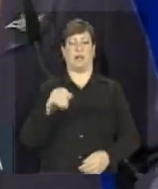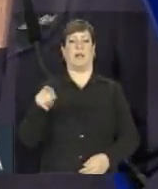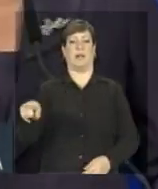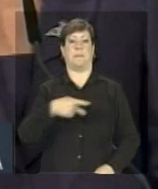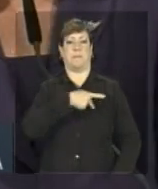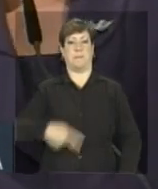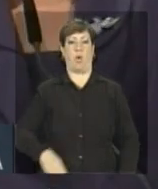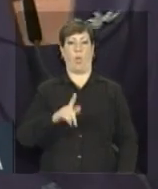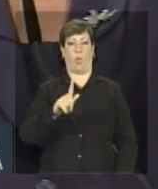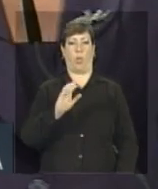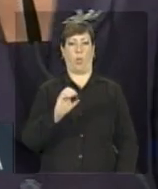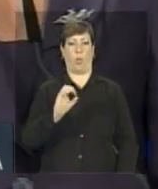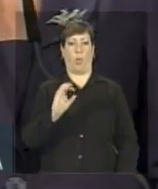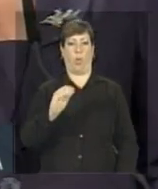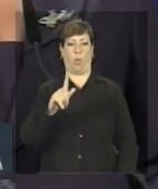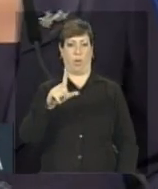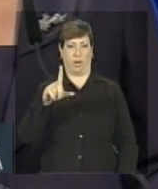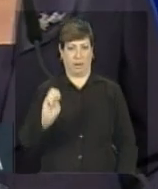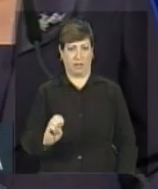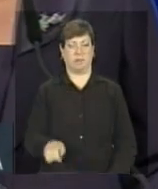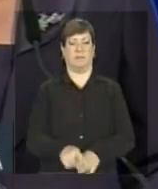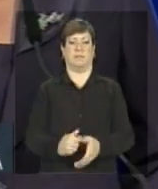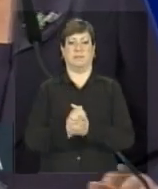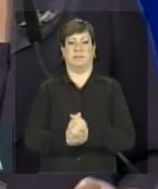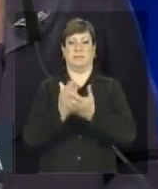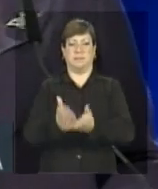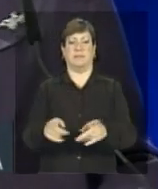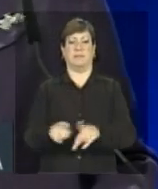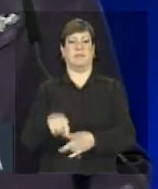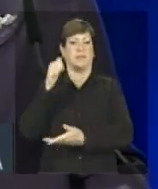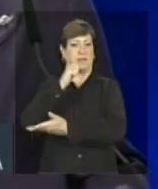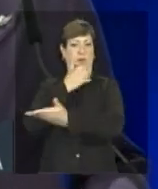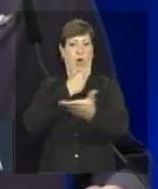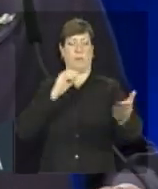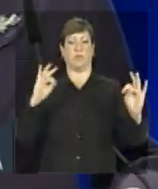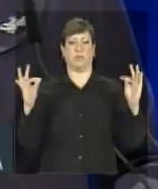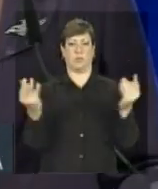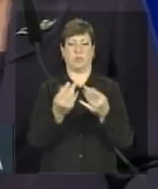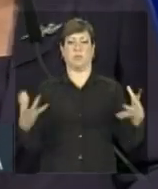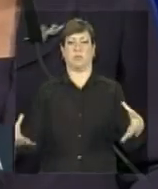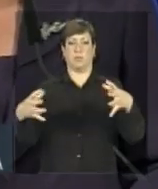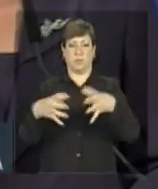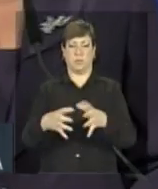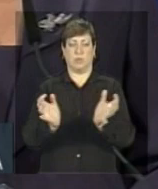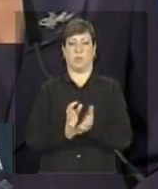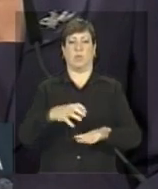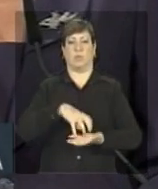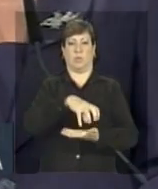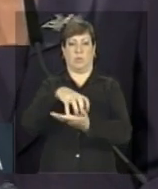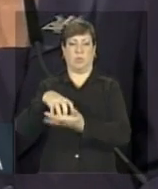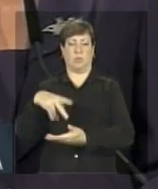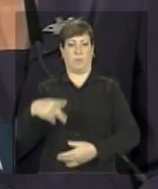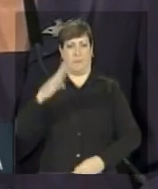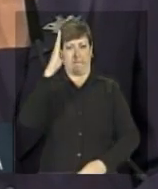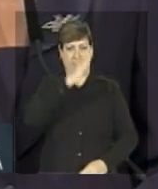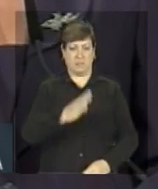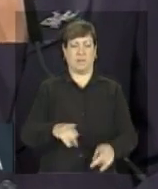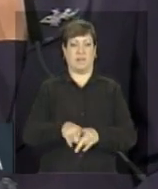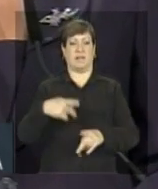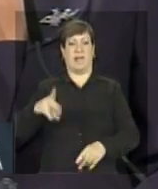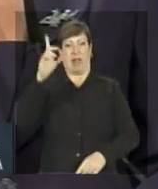da Google, senhoras e senhores integrantes das comitivas do Brasil e da